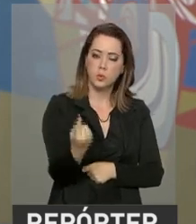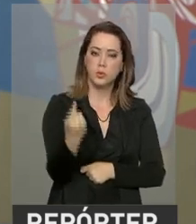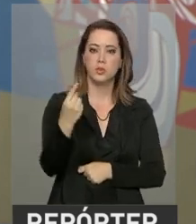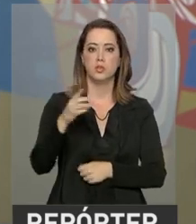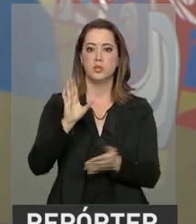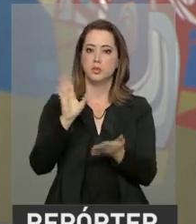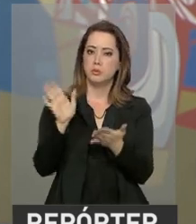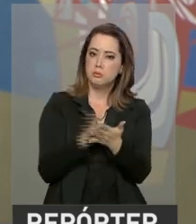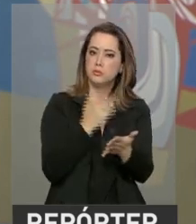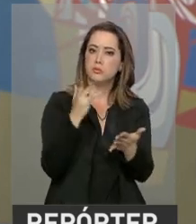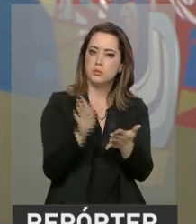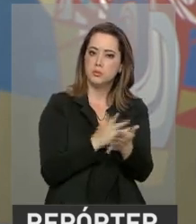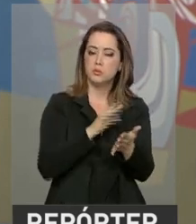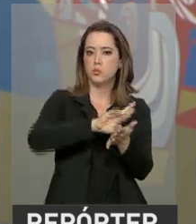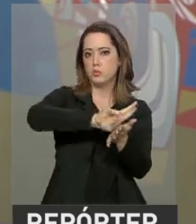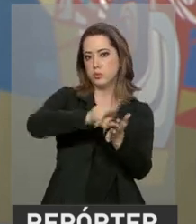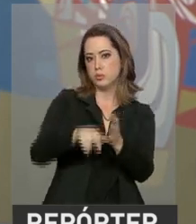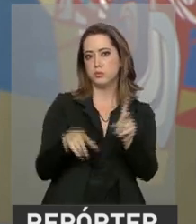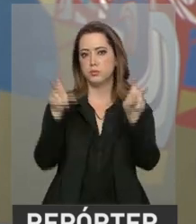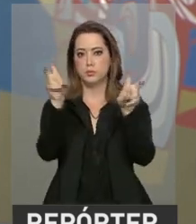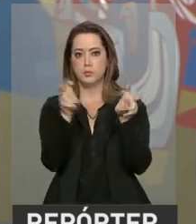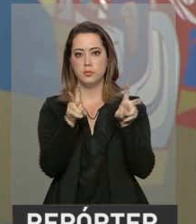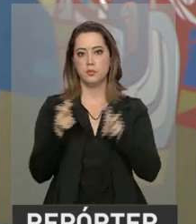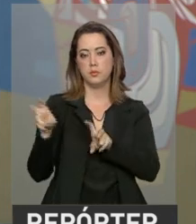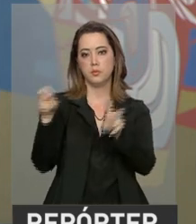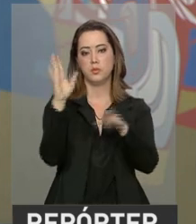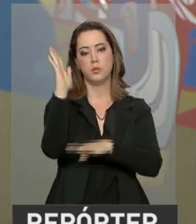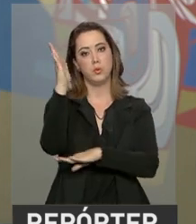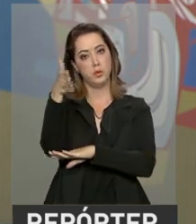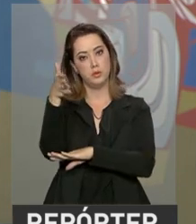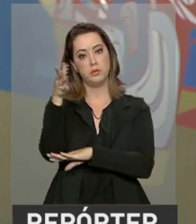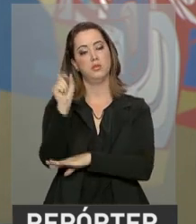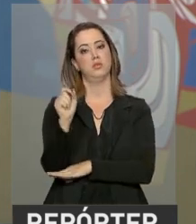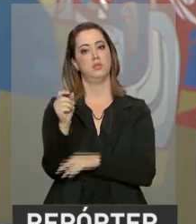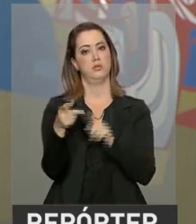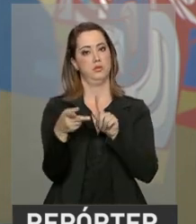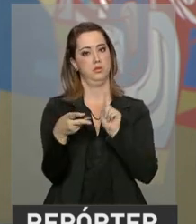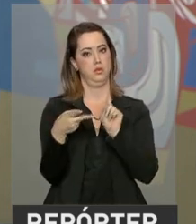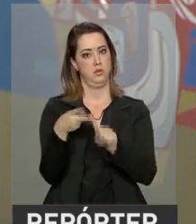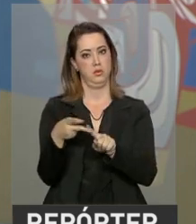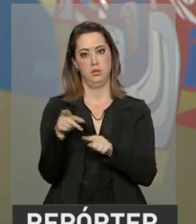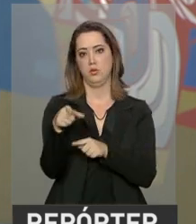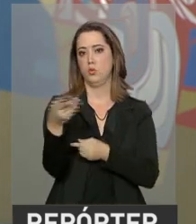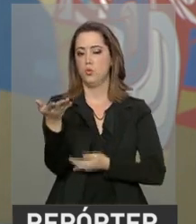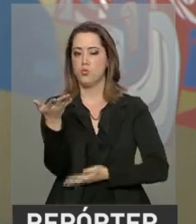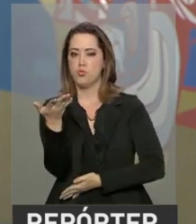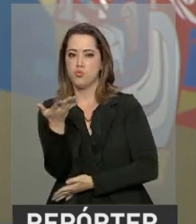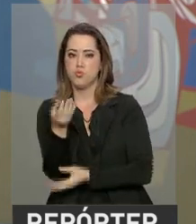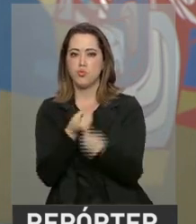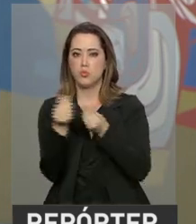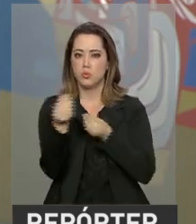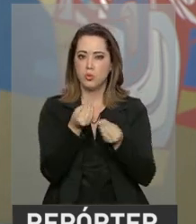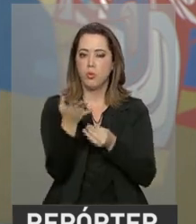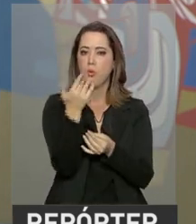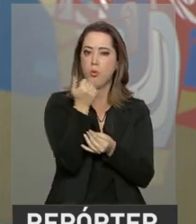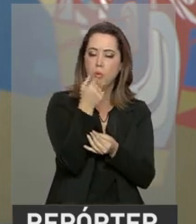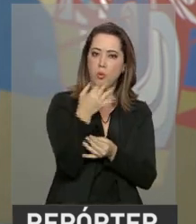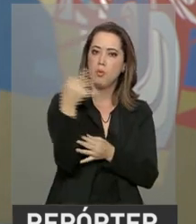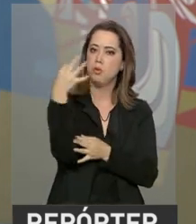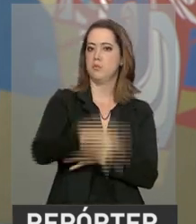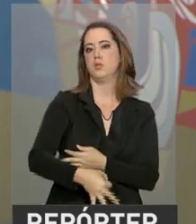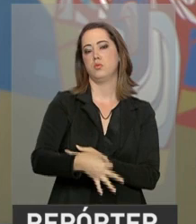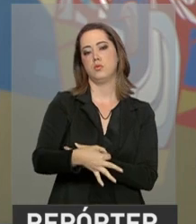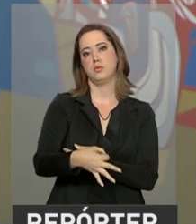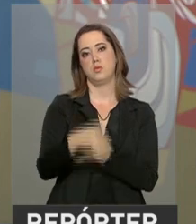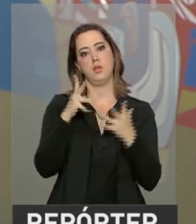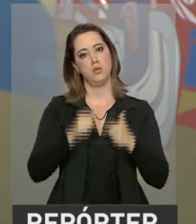aborda diversos temas aí Além da questão da hotelaria por exemplo tem a questão da manipulação segura de alimentos o combate